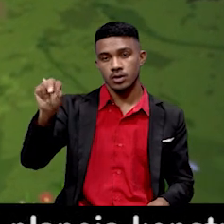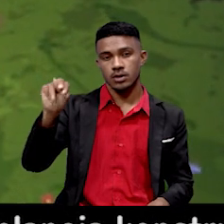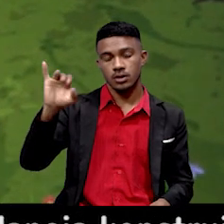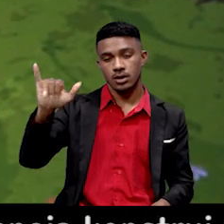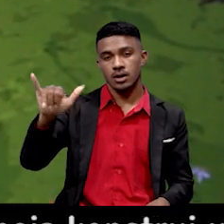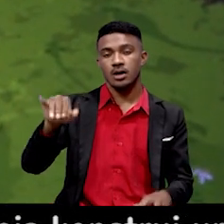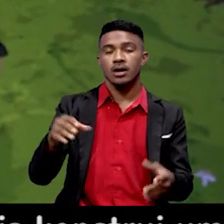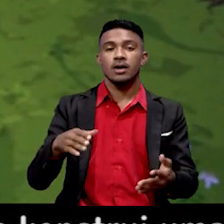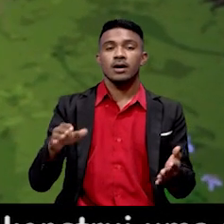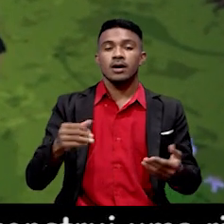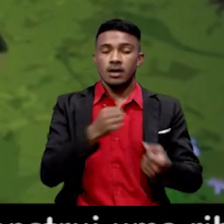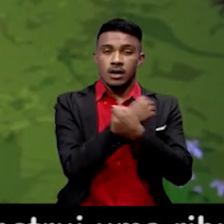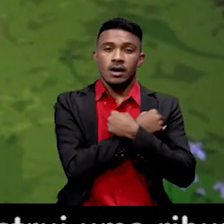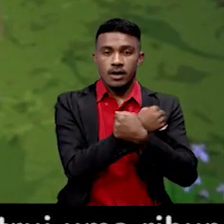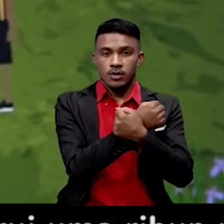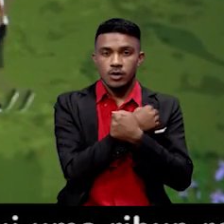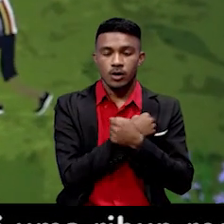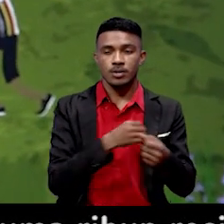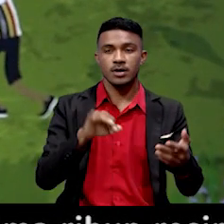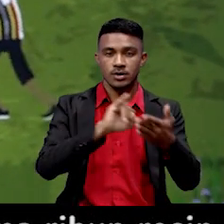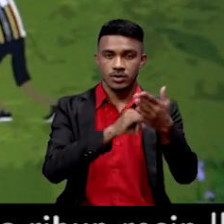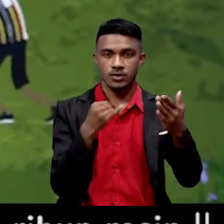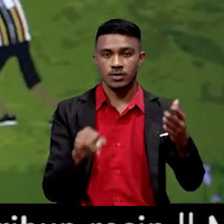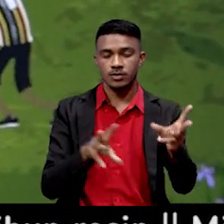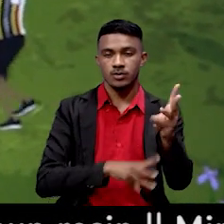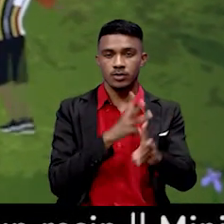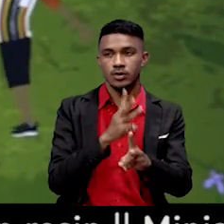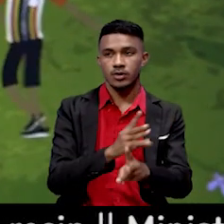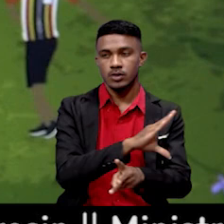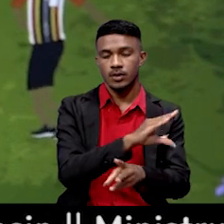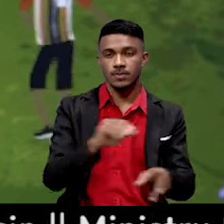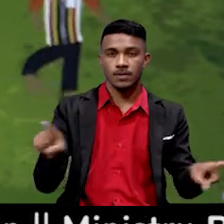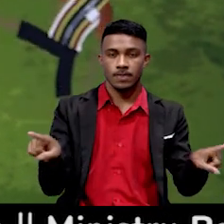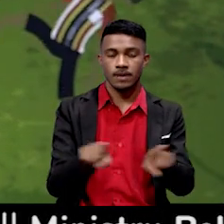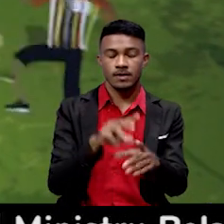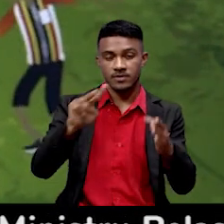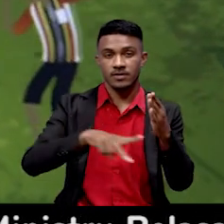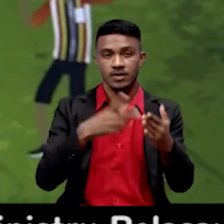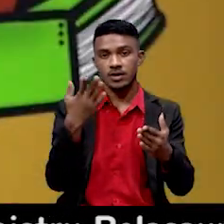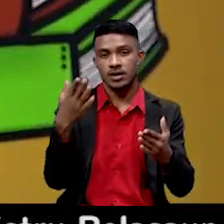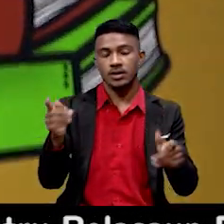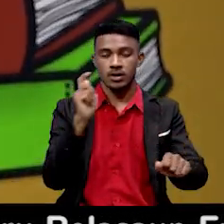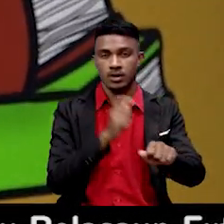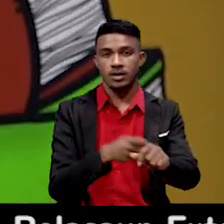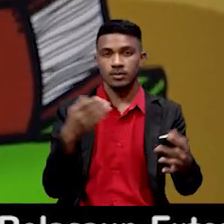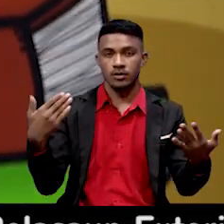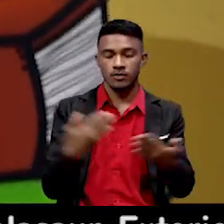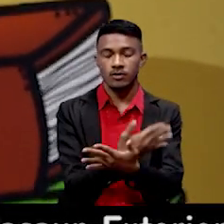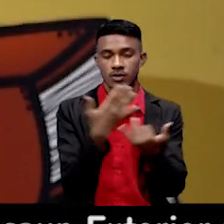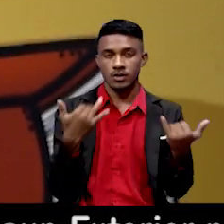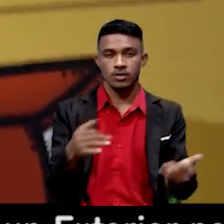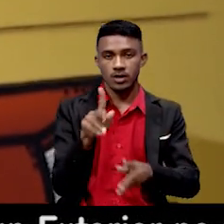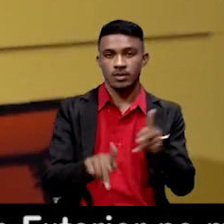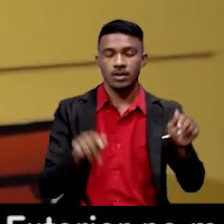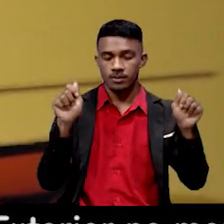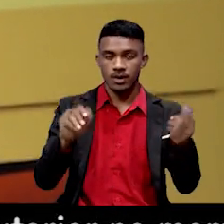mundo arte, liu-liu iha parte animação boneca. Tamba iha tempo moderno hanesan agora, ema bele